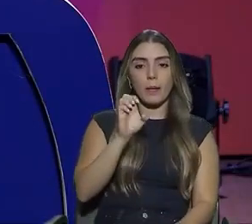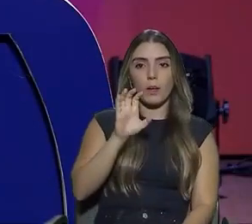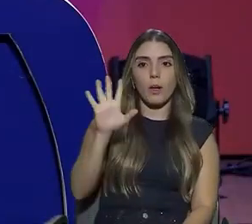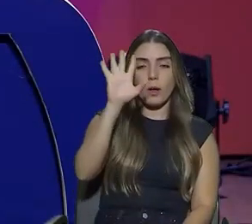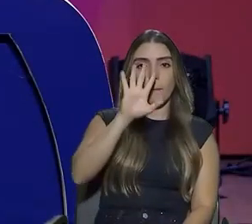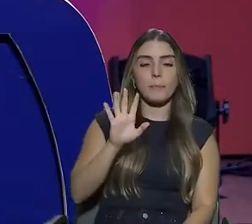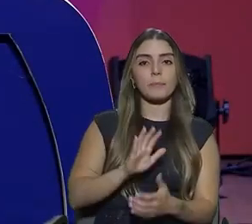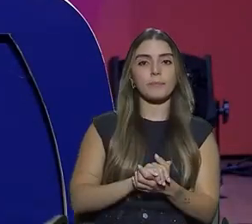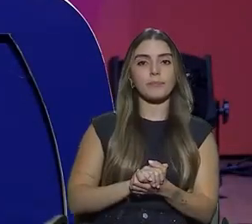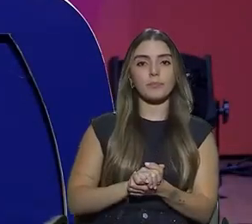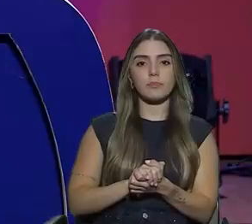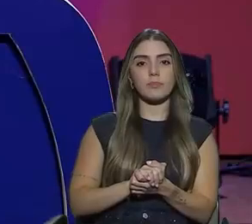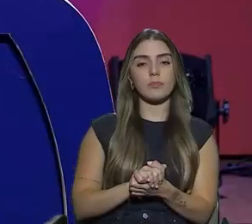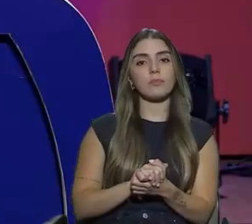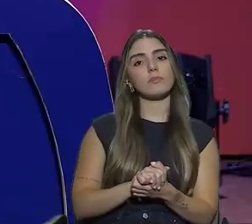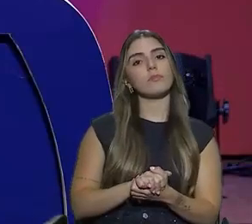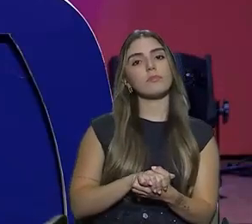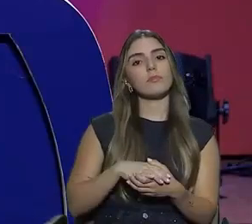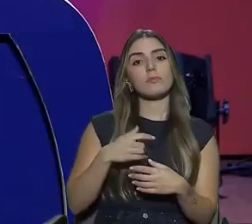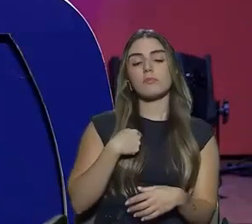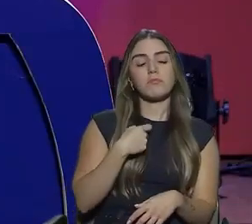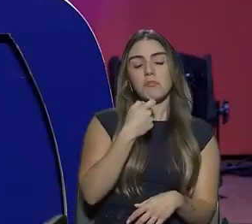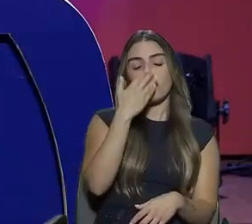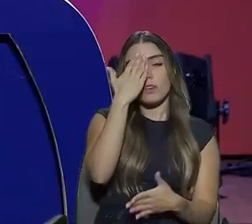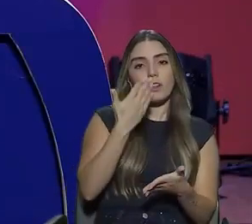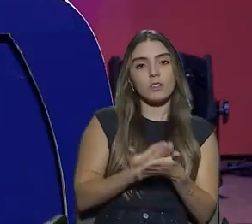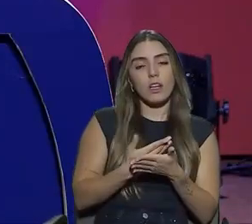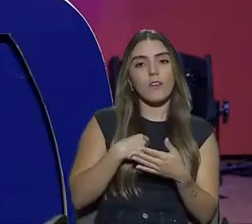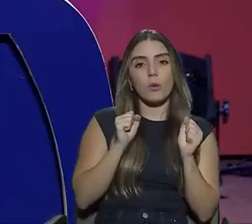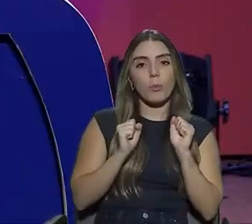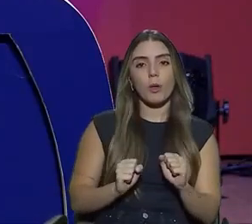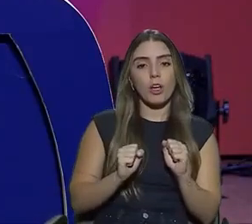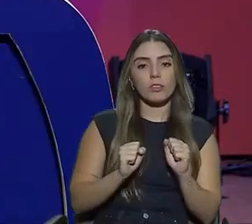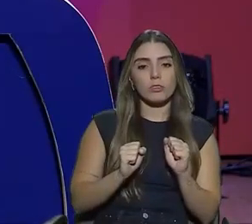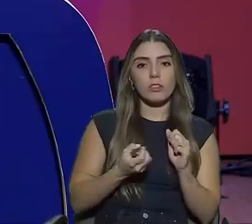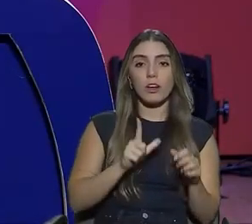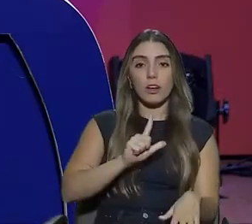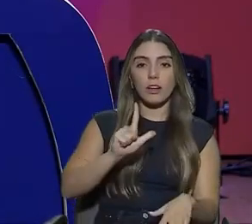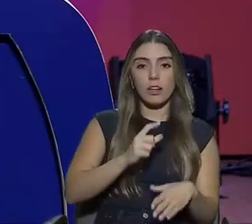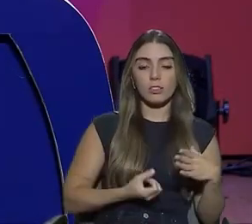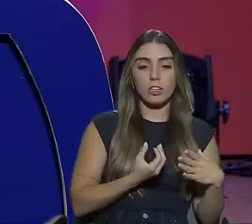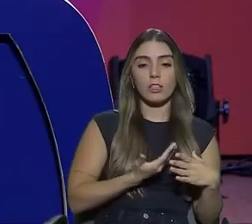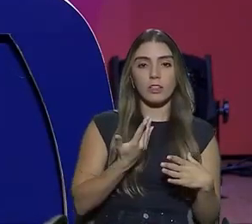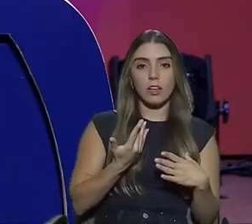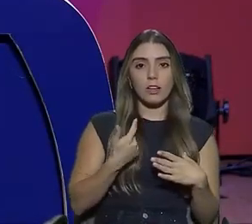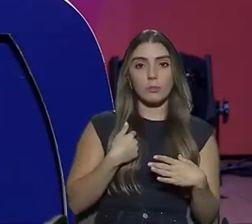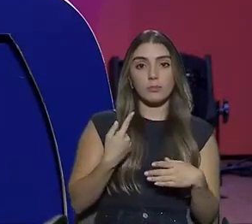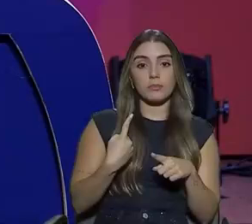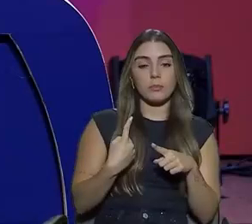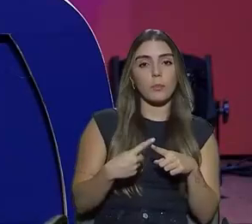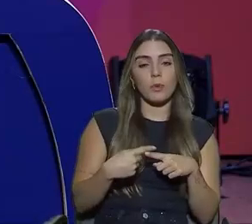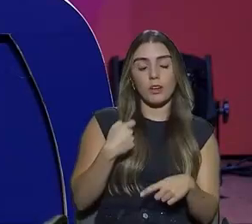via como alguém capaz de produzir literatura a partir da minha experiência negra, porque eu não tinha essa